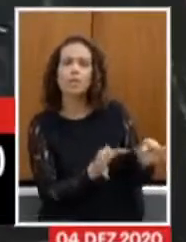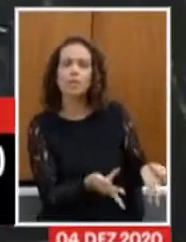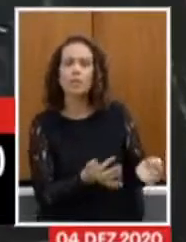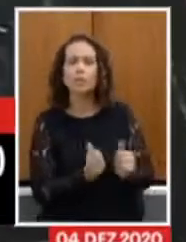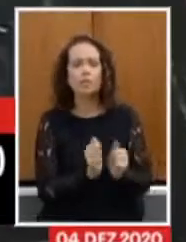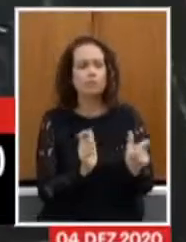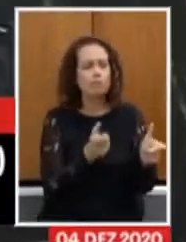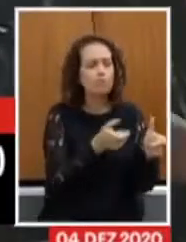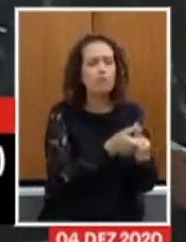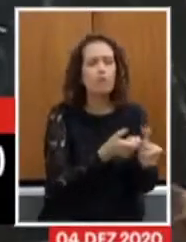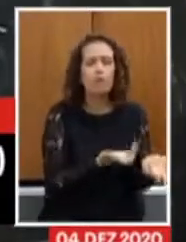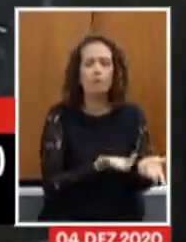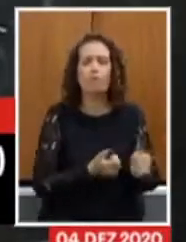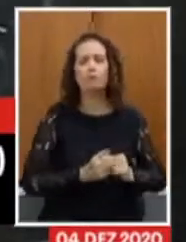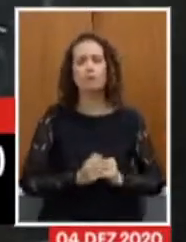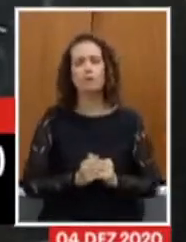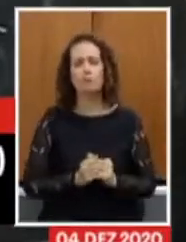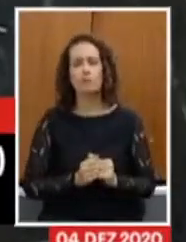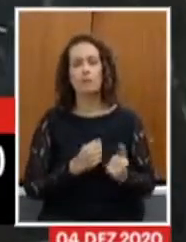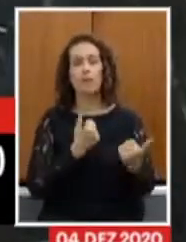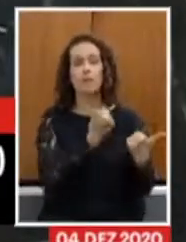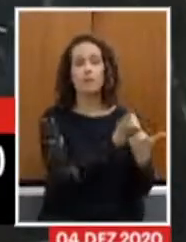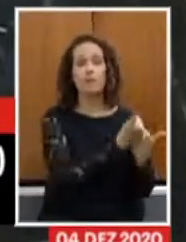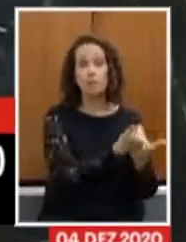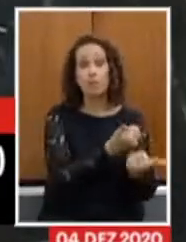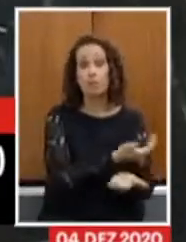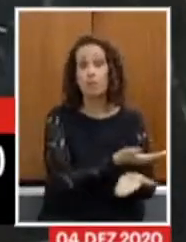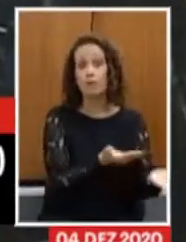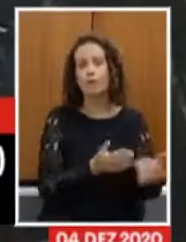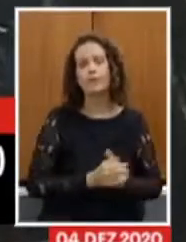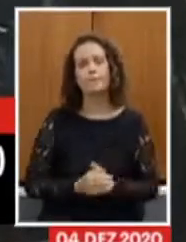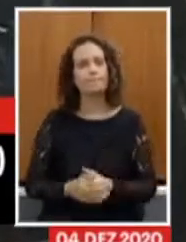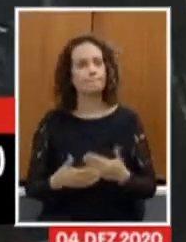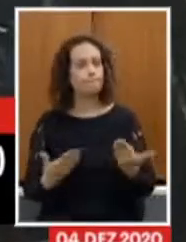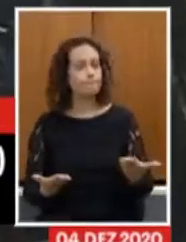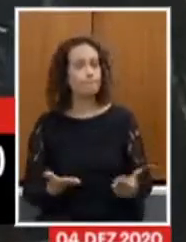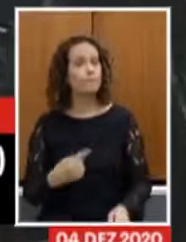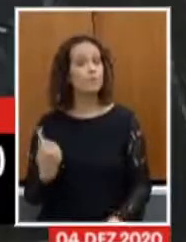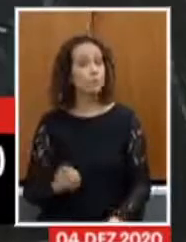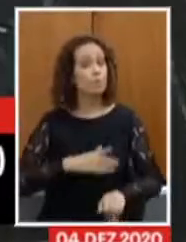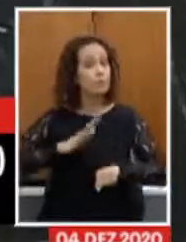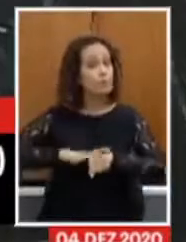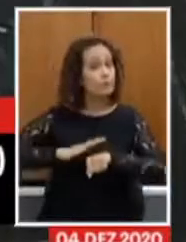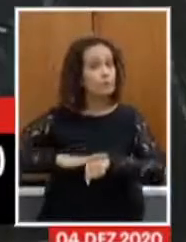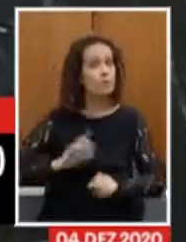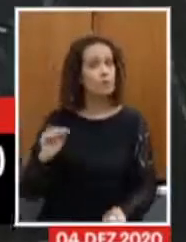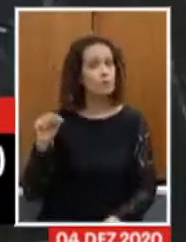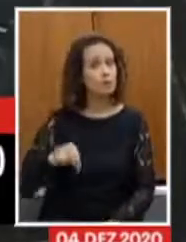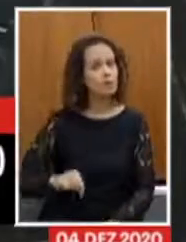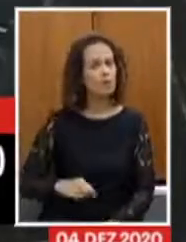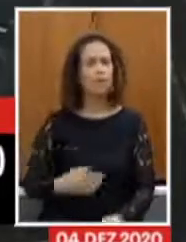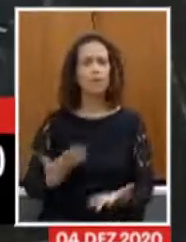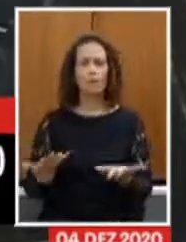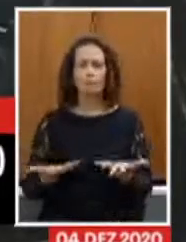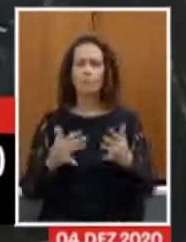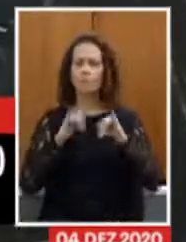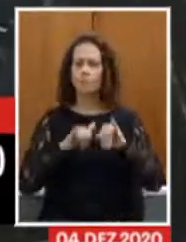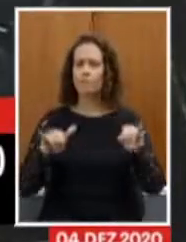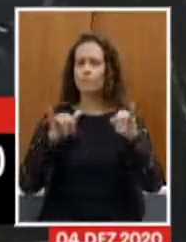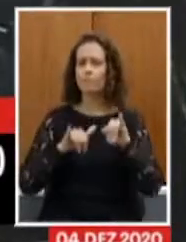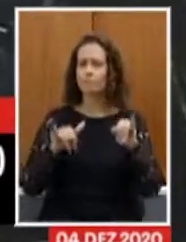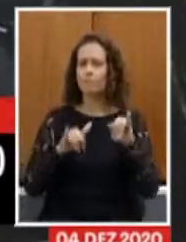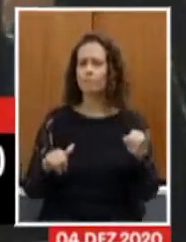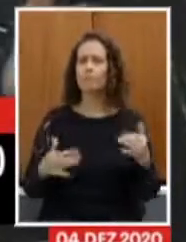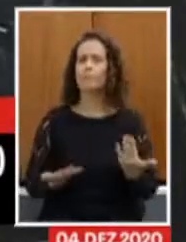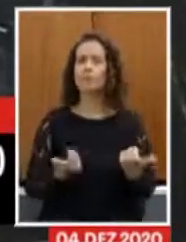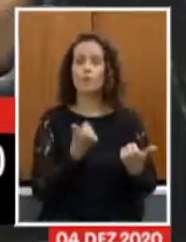são micro, pequenas empresas, a maioria. Olha, gente, o que nós fizemos aqui, eu confesso, não é porque eu estava à frente com o deputado Dalmo, não, mas com